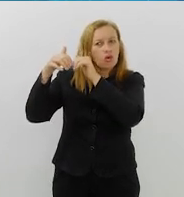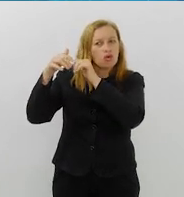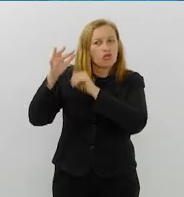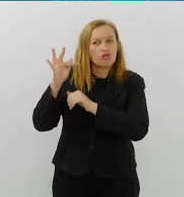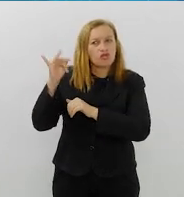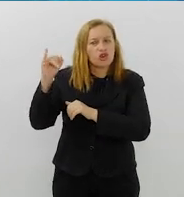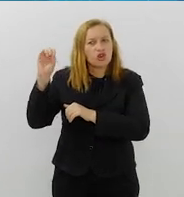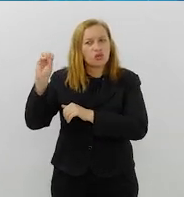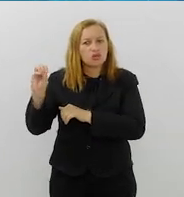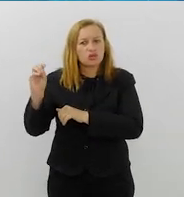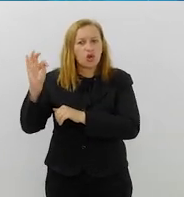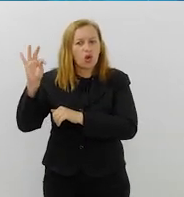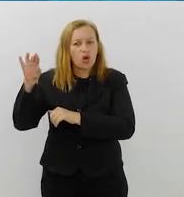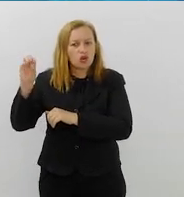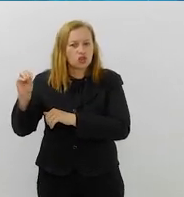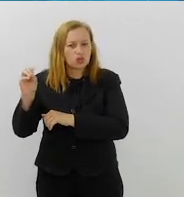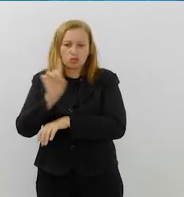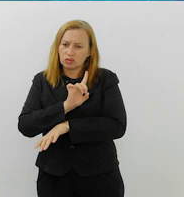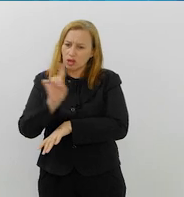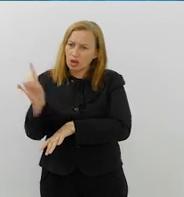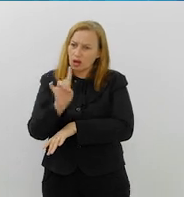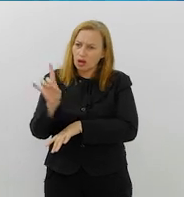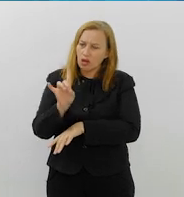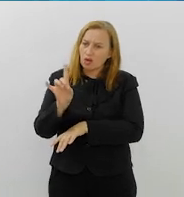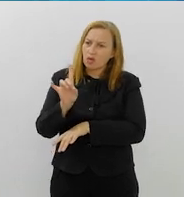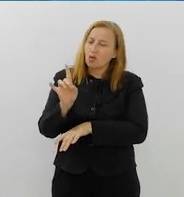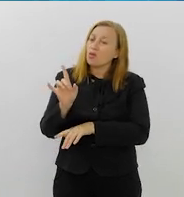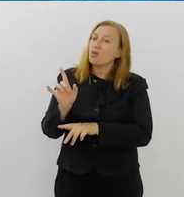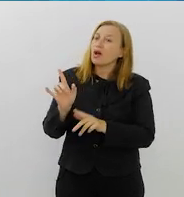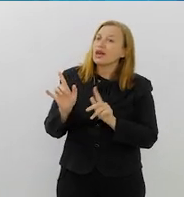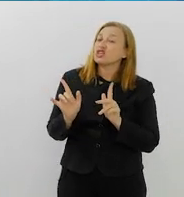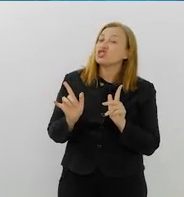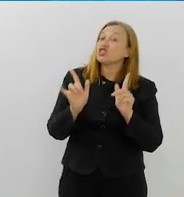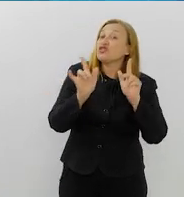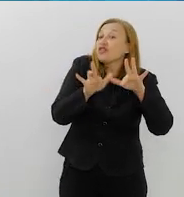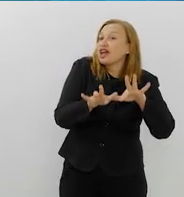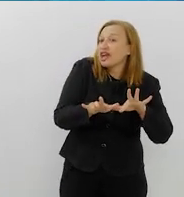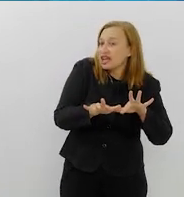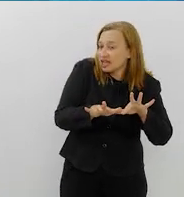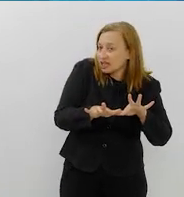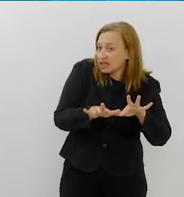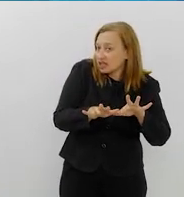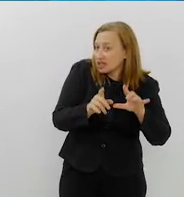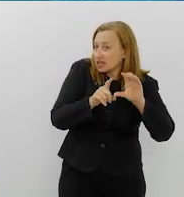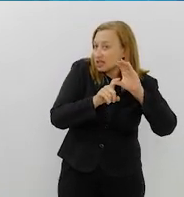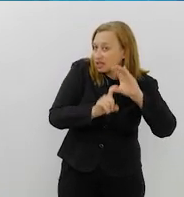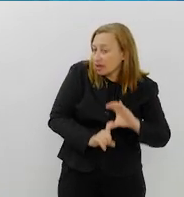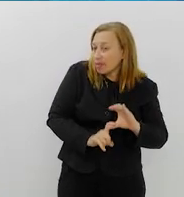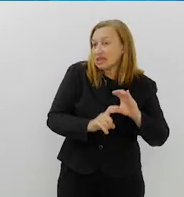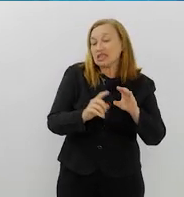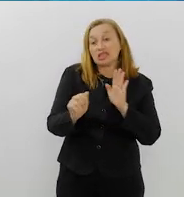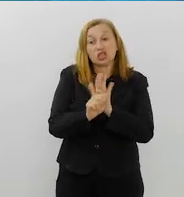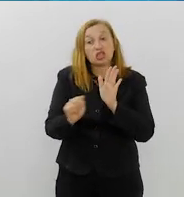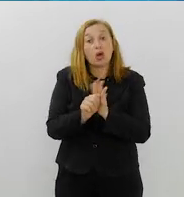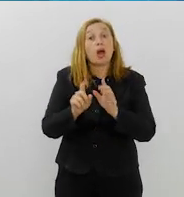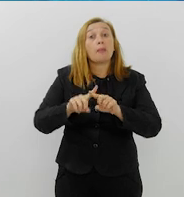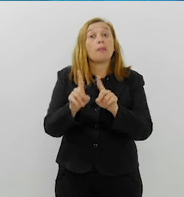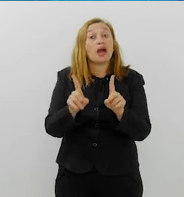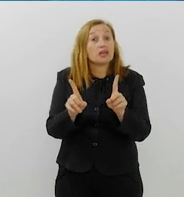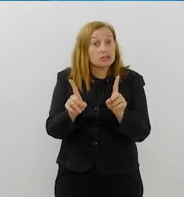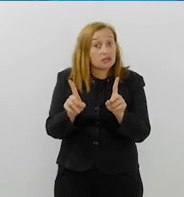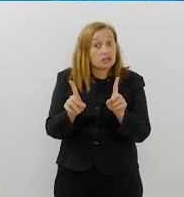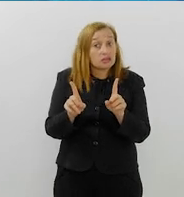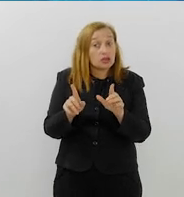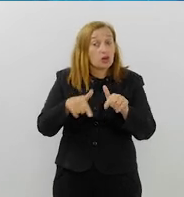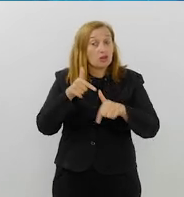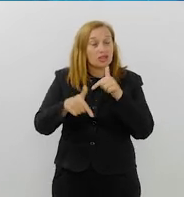neurológico, neurofisiológico envolvido, não é diferente, muito diferente do dependência de drogas. Só